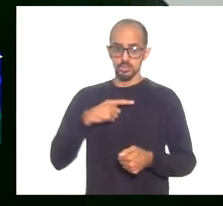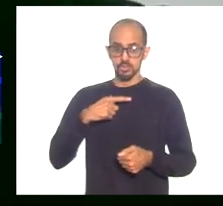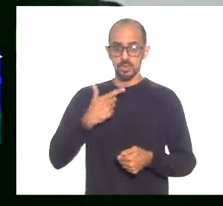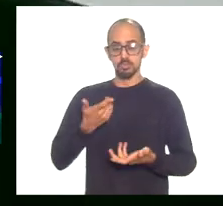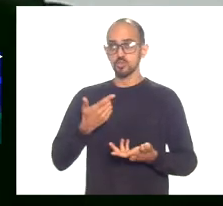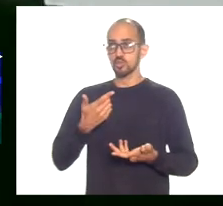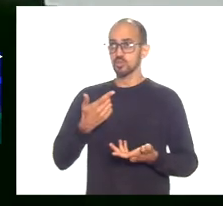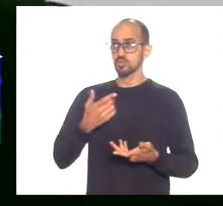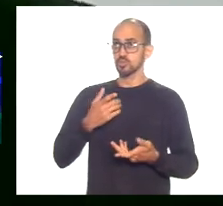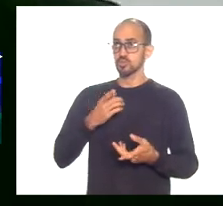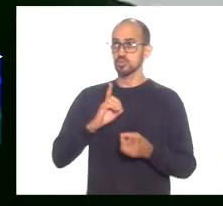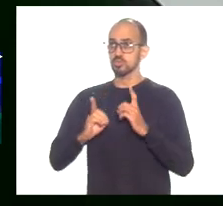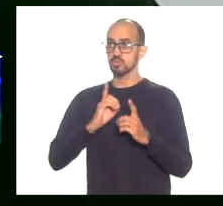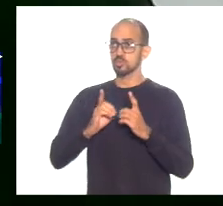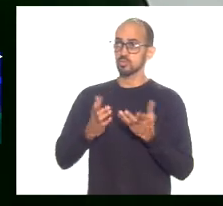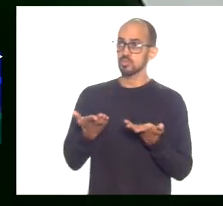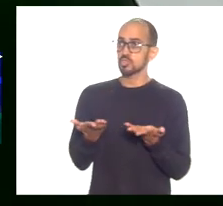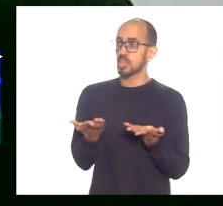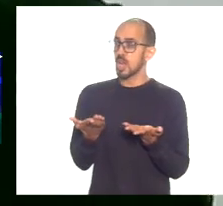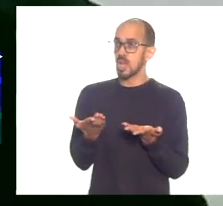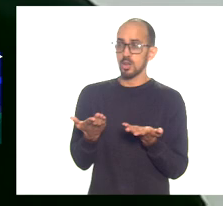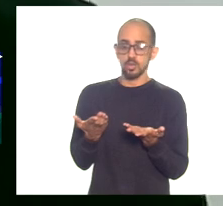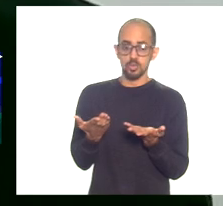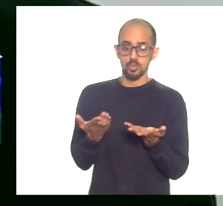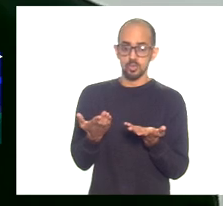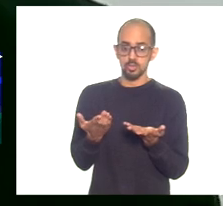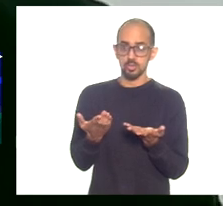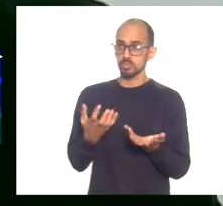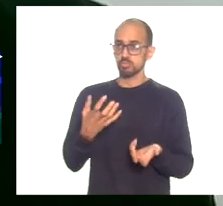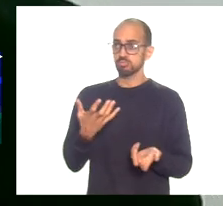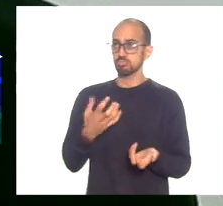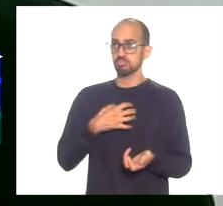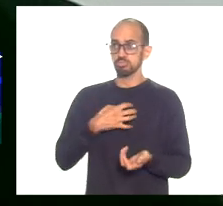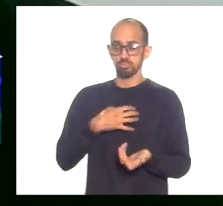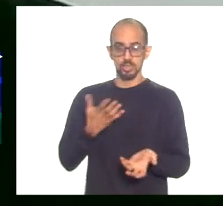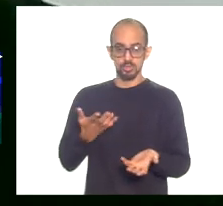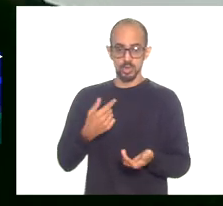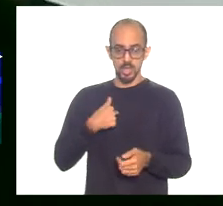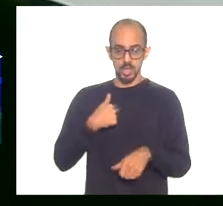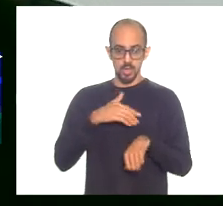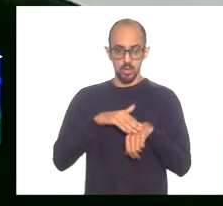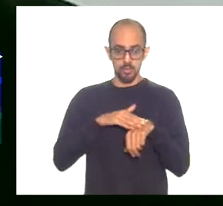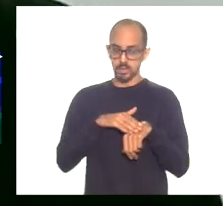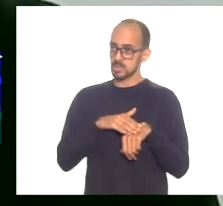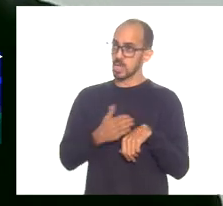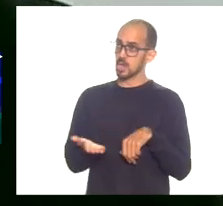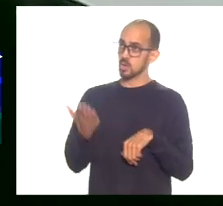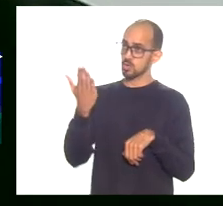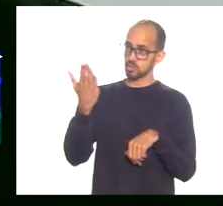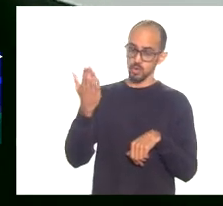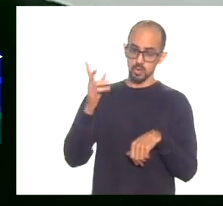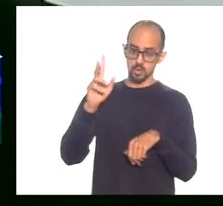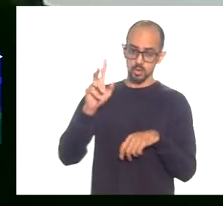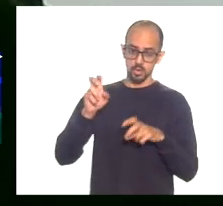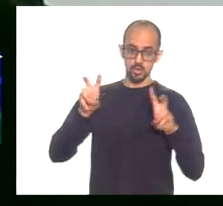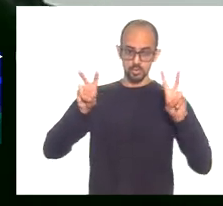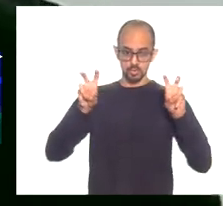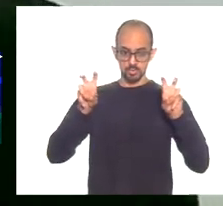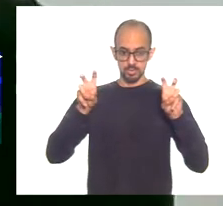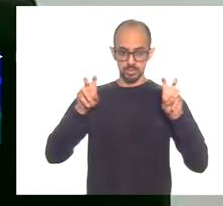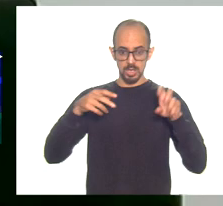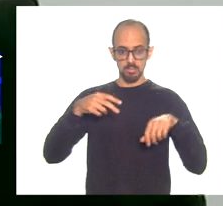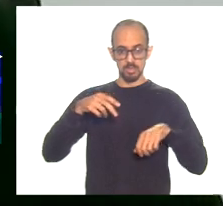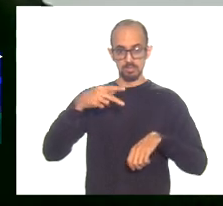nessa nessa toada essa discussão eu conversei com vossa excelência sobre esse tema do